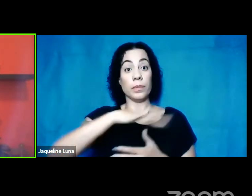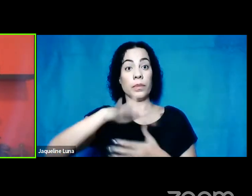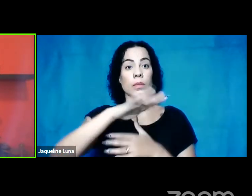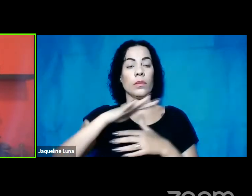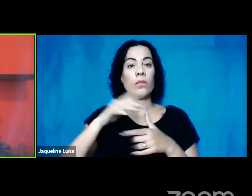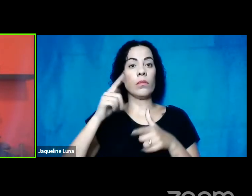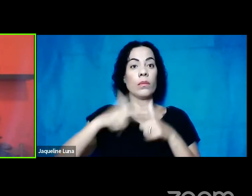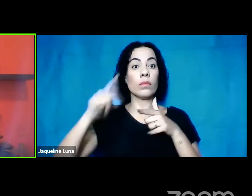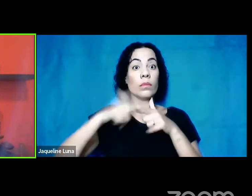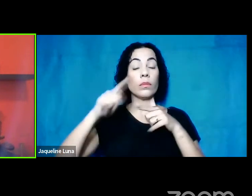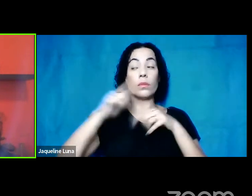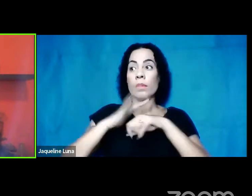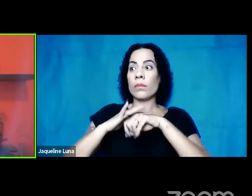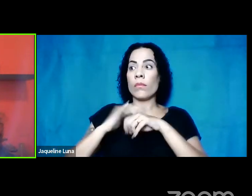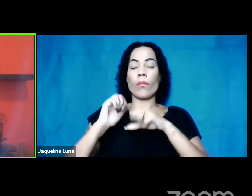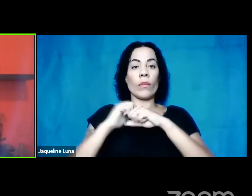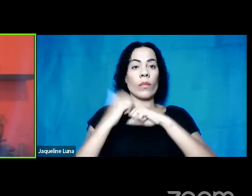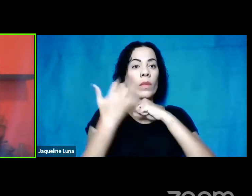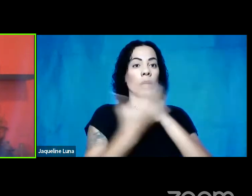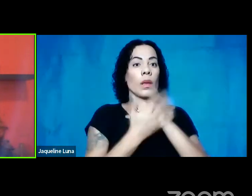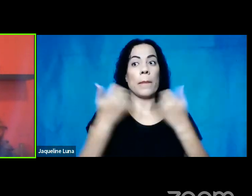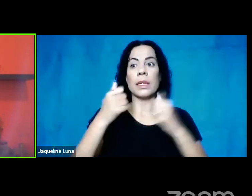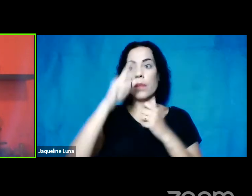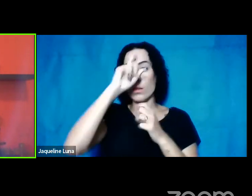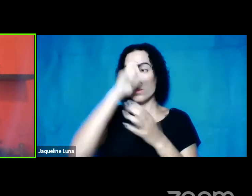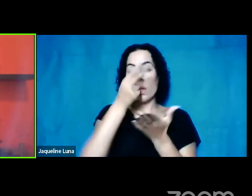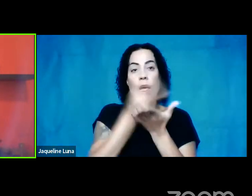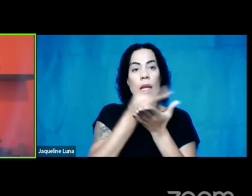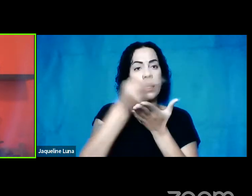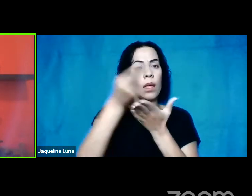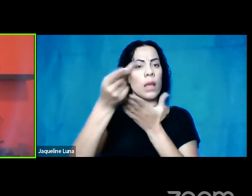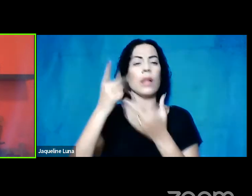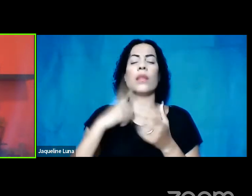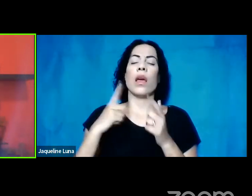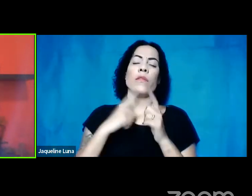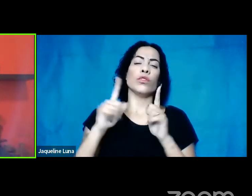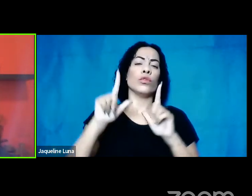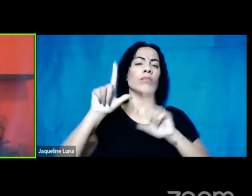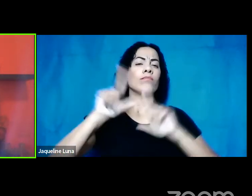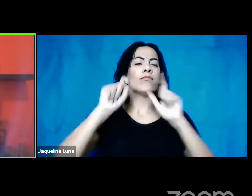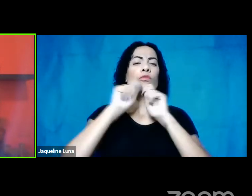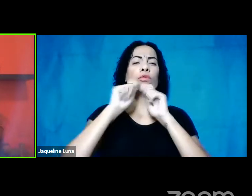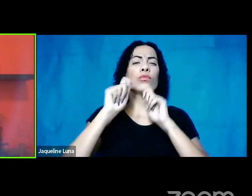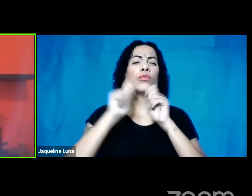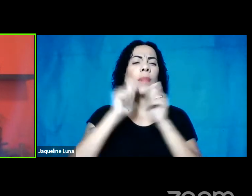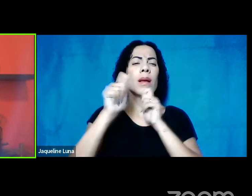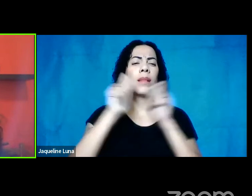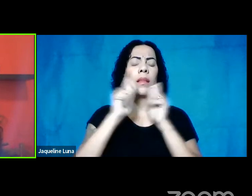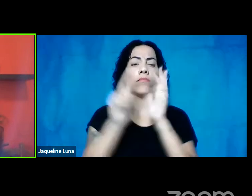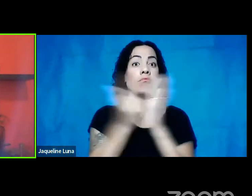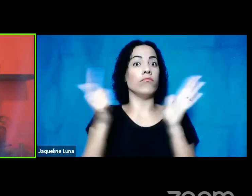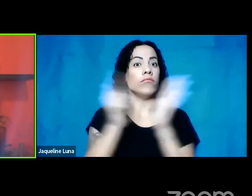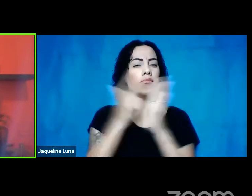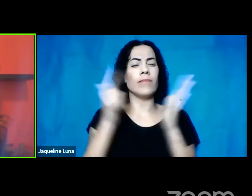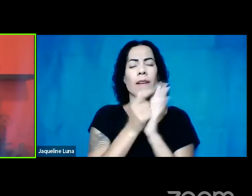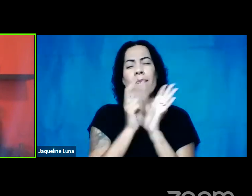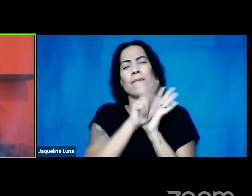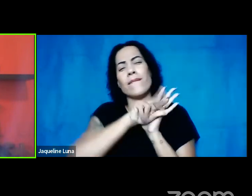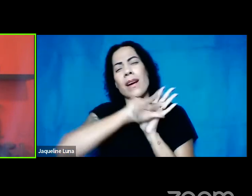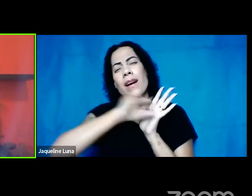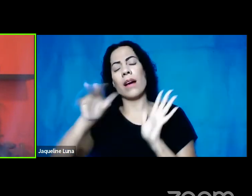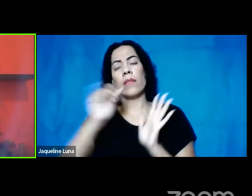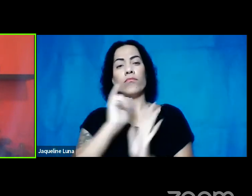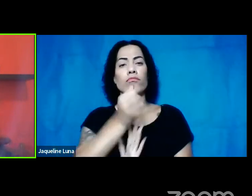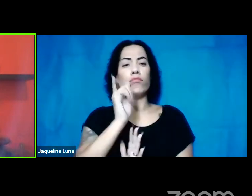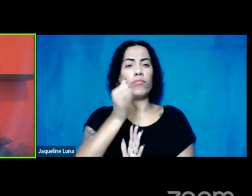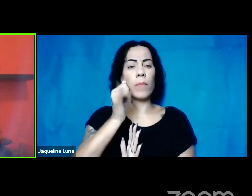ser, pela Covid-19, precisavam ser internadas. Foram muitas matérias sobre isso, inclusive várias matérias narrativas, né, que